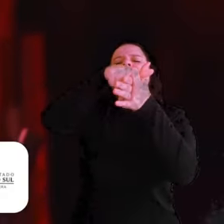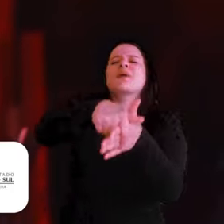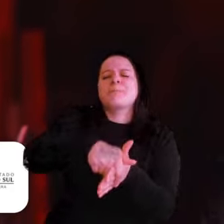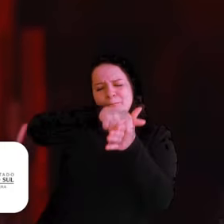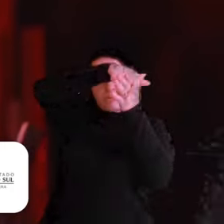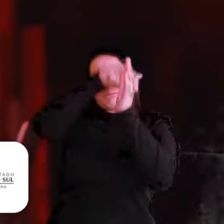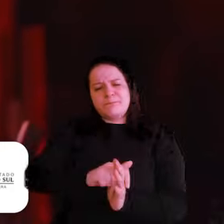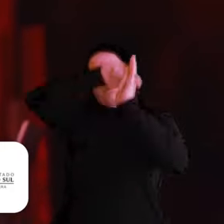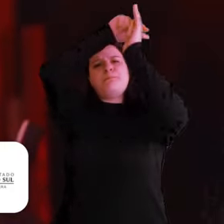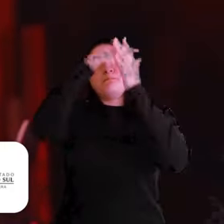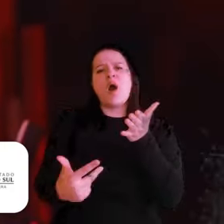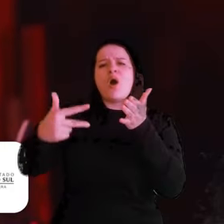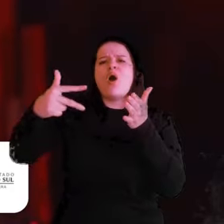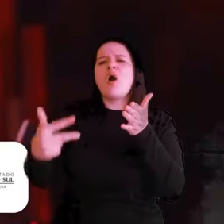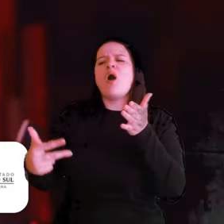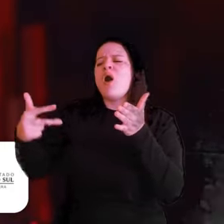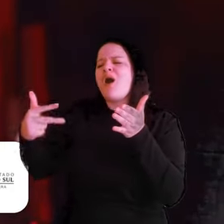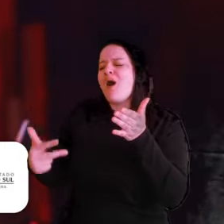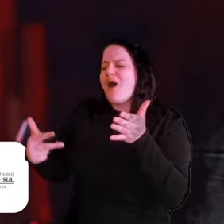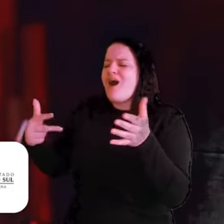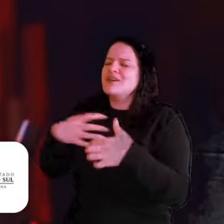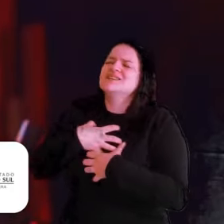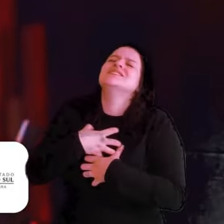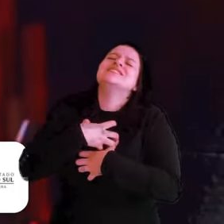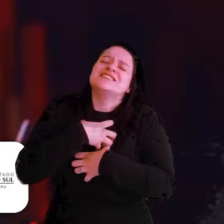a ela e com pinote me derrubou.